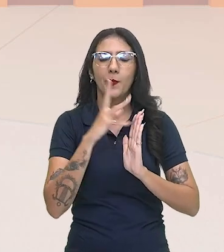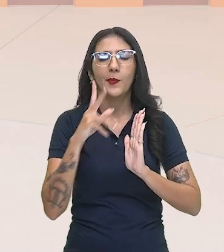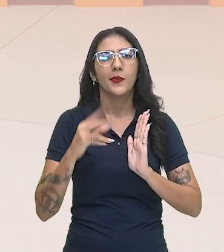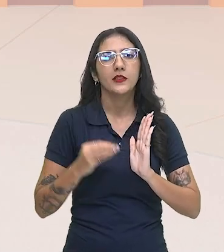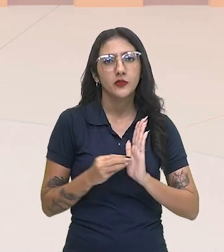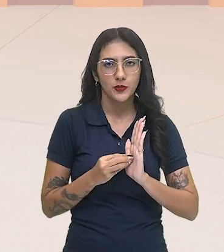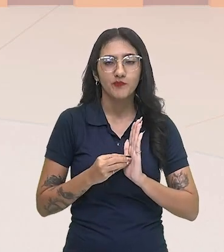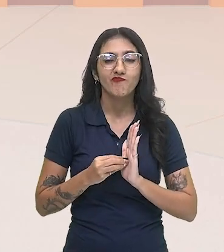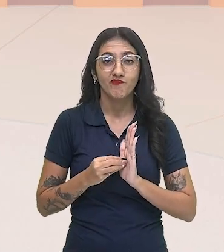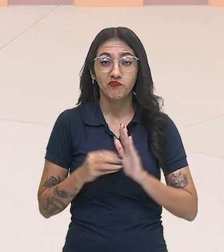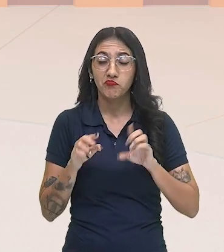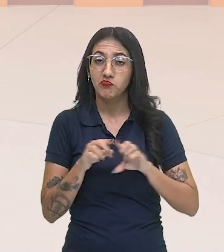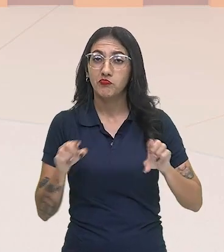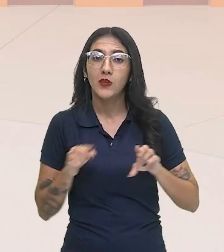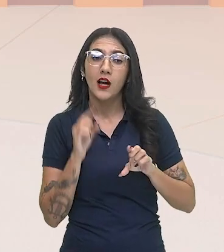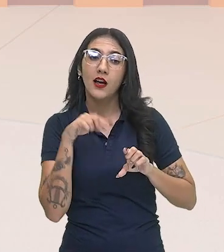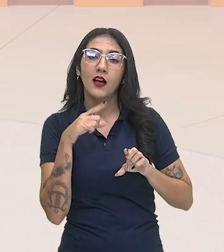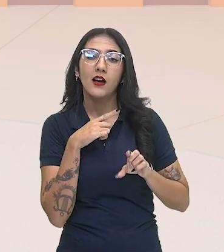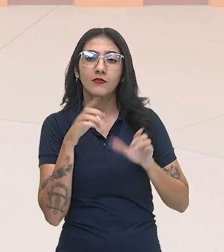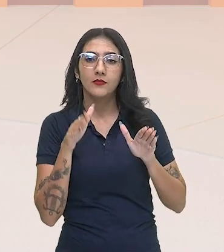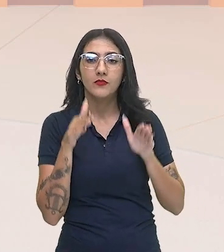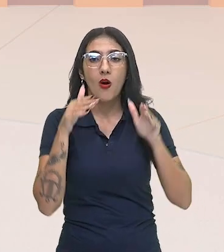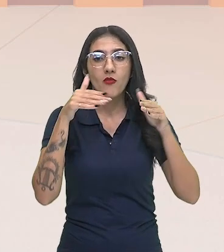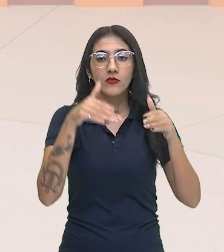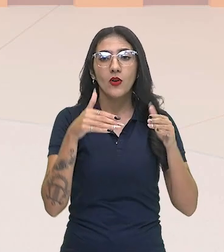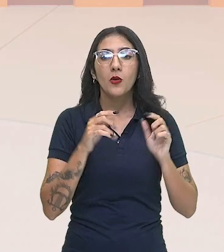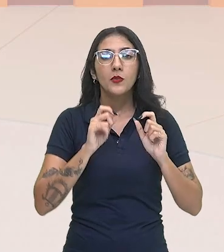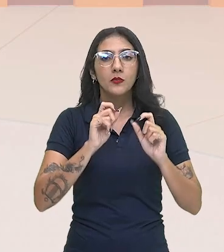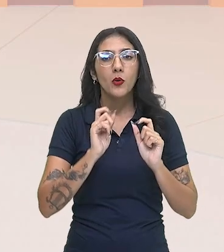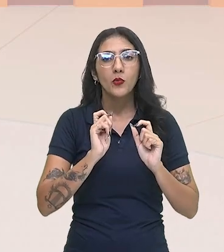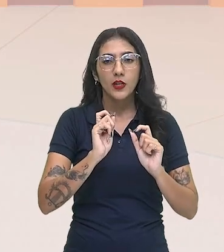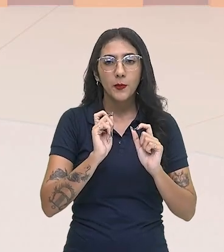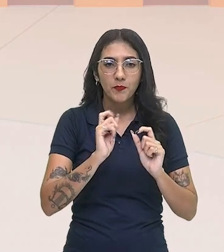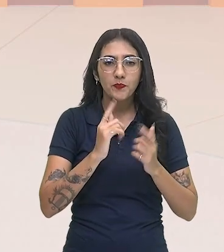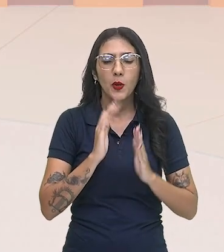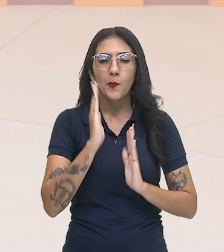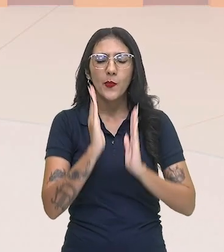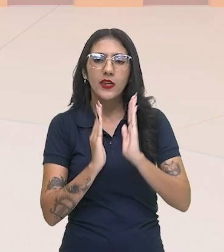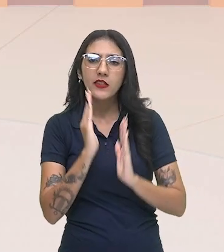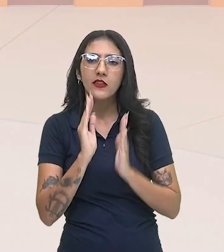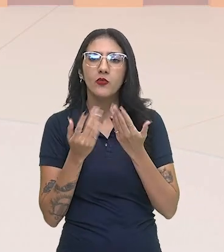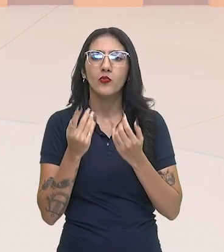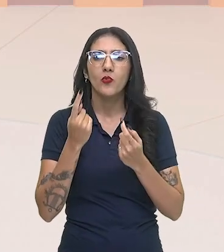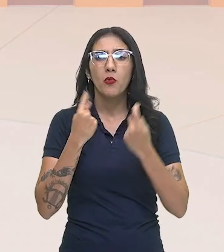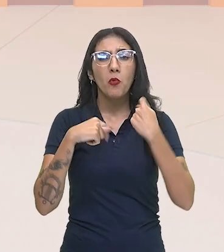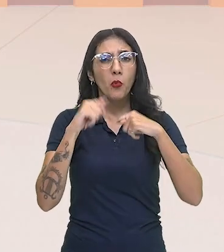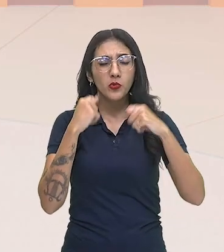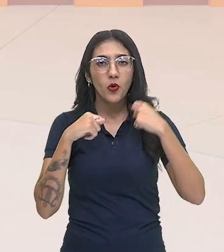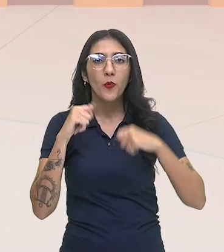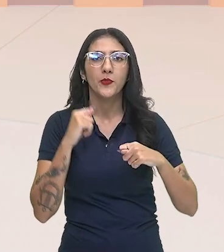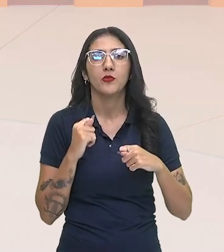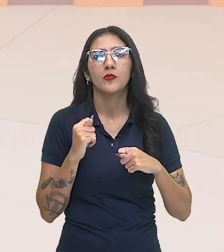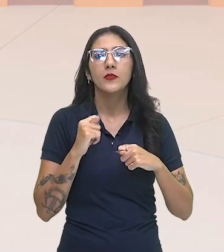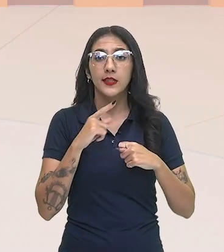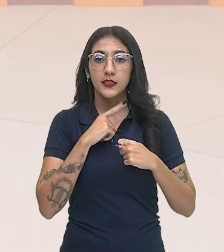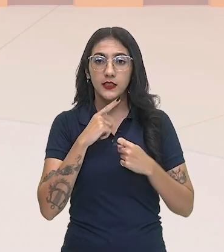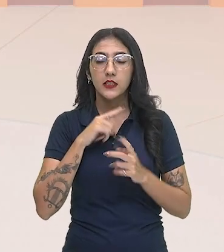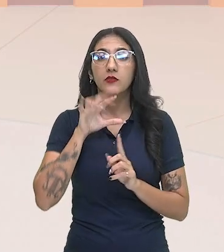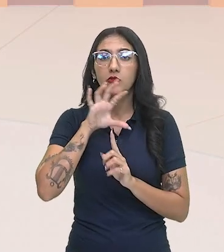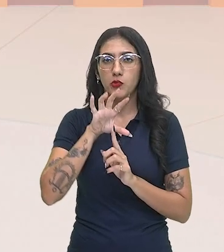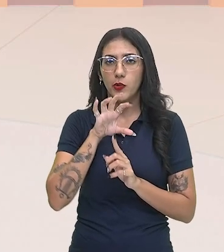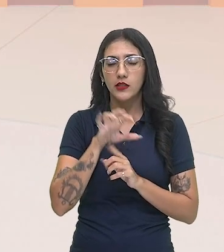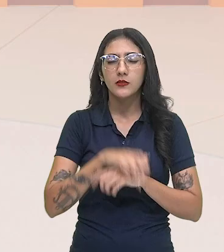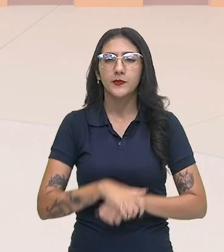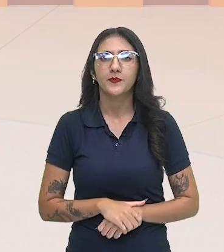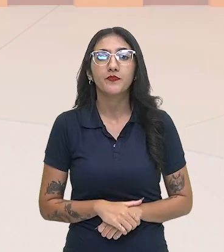Mais especificamente, estamos falando dos ciclos econômicos que envolveram e, por outro